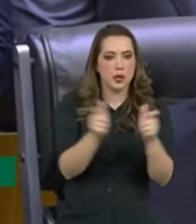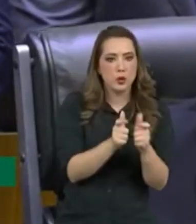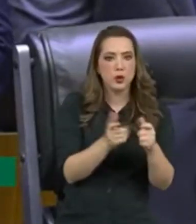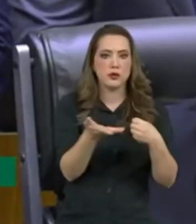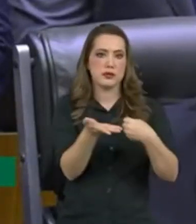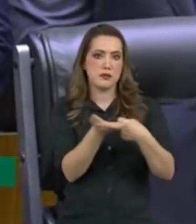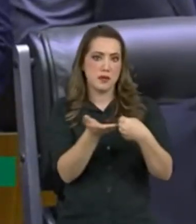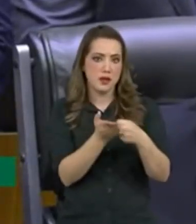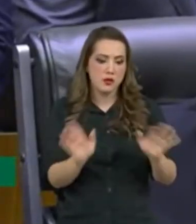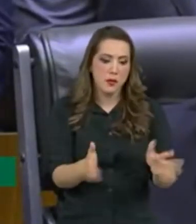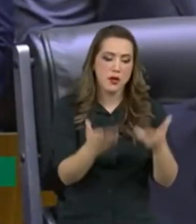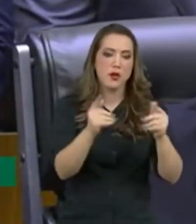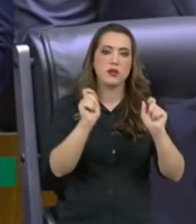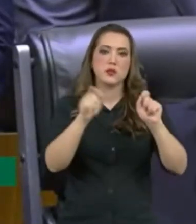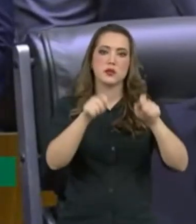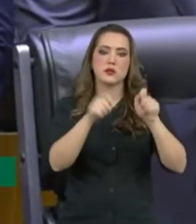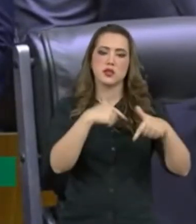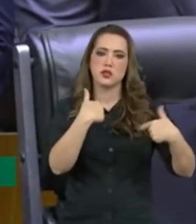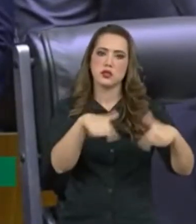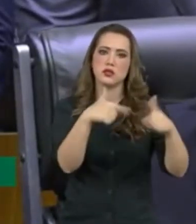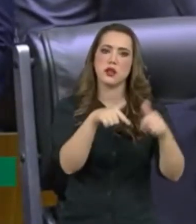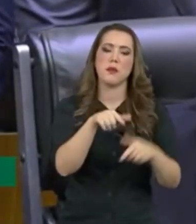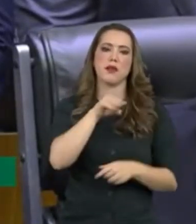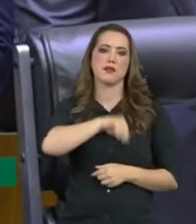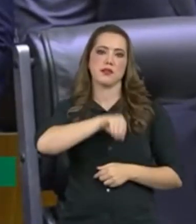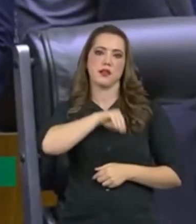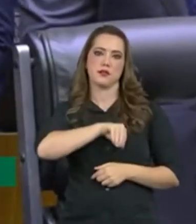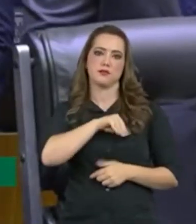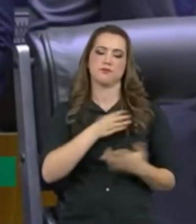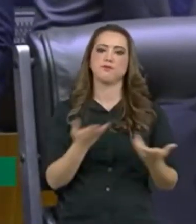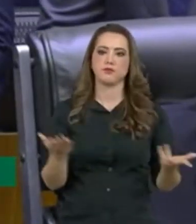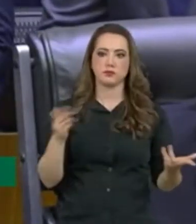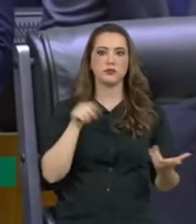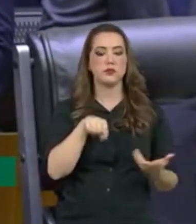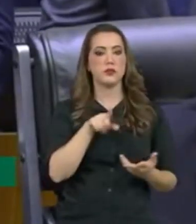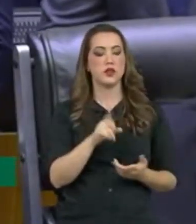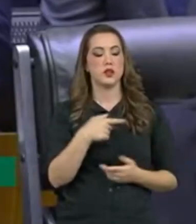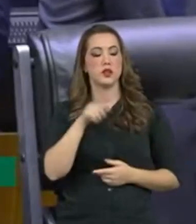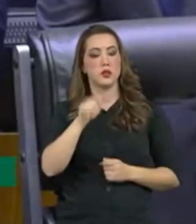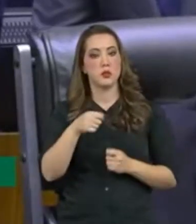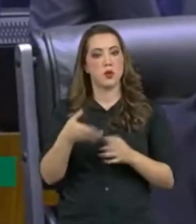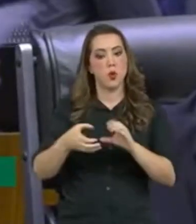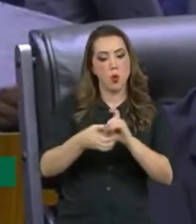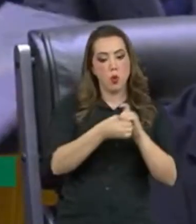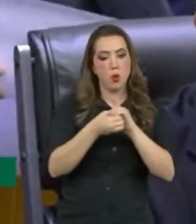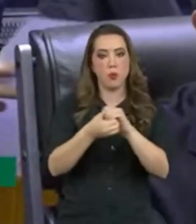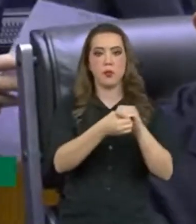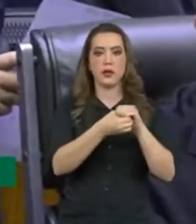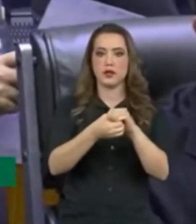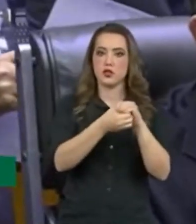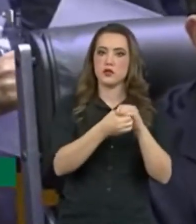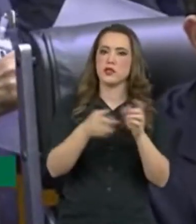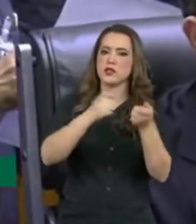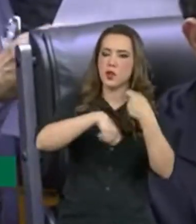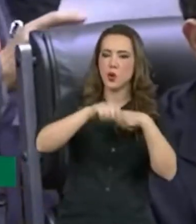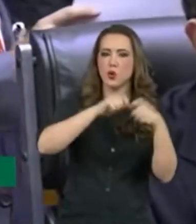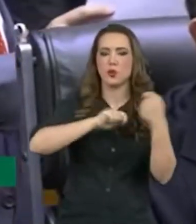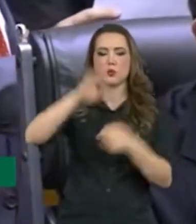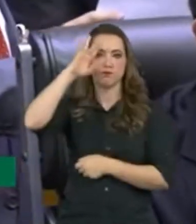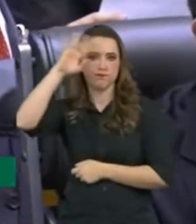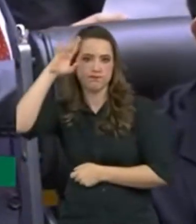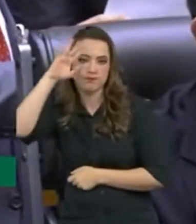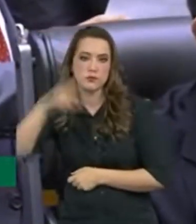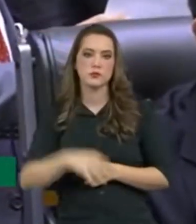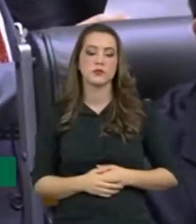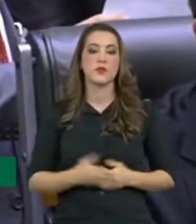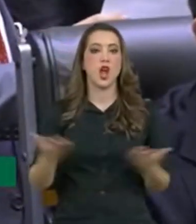as maiores geradoras de emprego e renda, o empreendedorismo, o cooperativismo e a economia criativa.